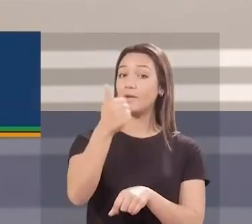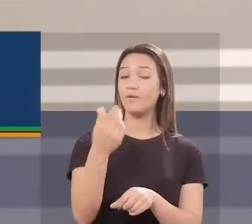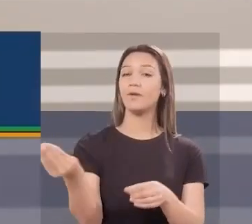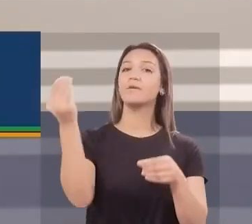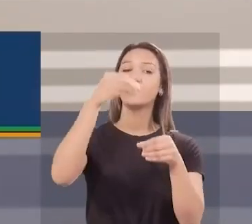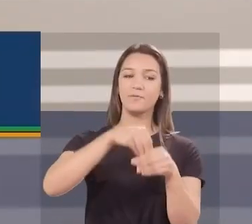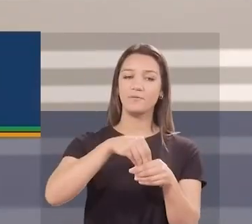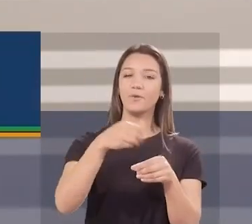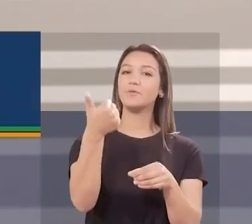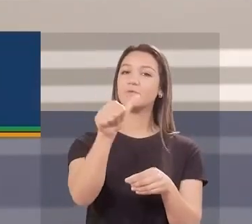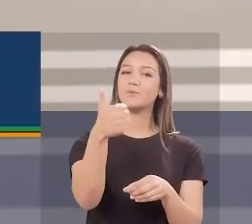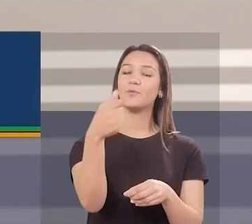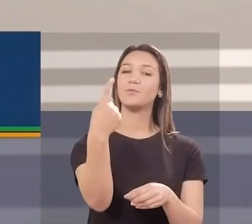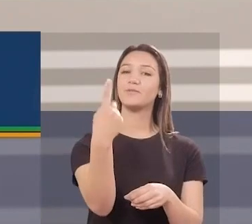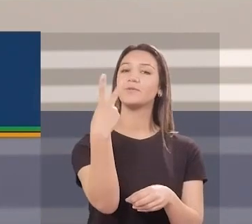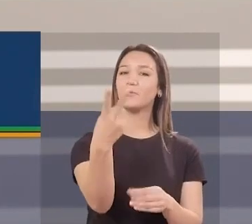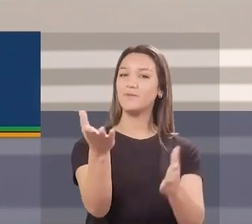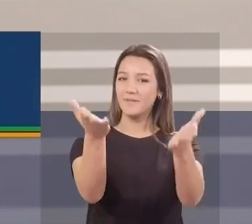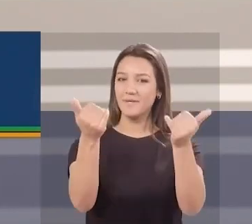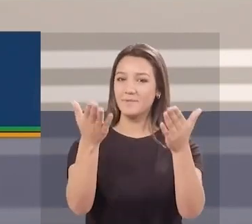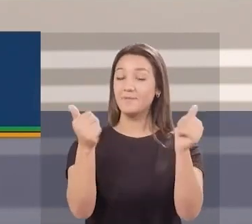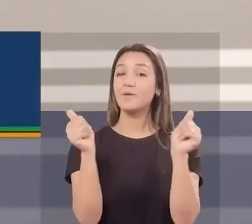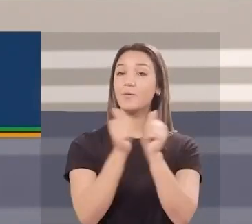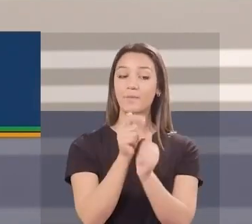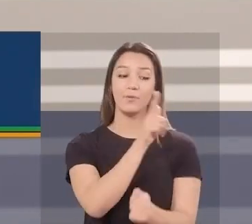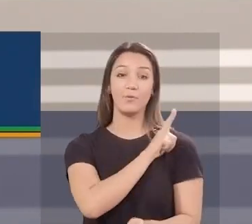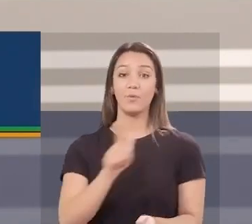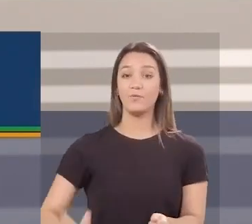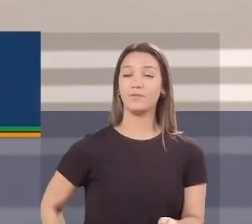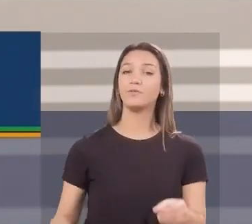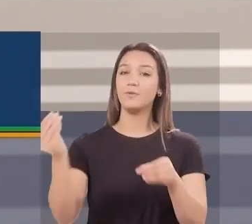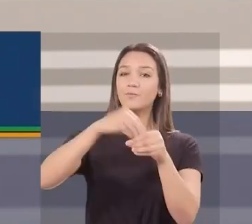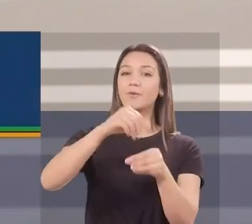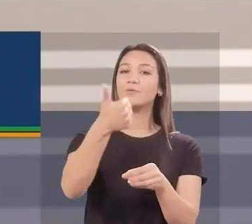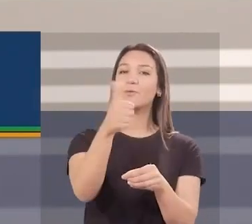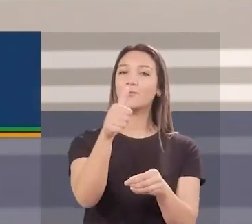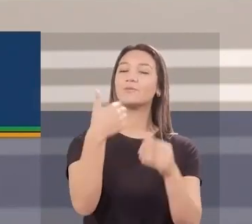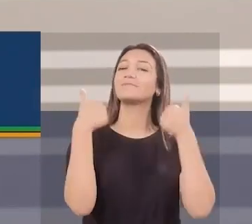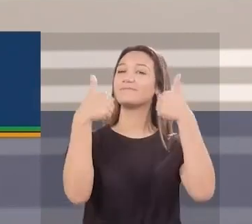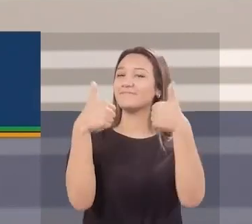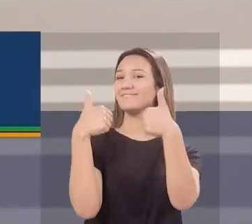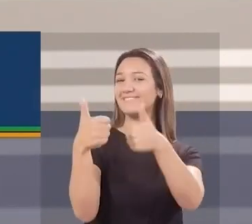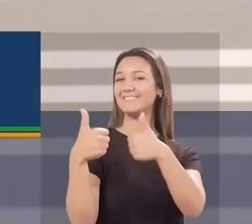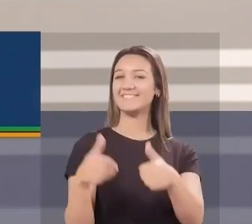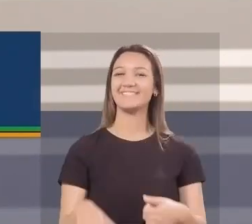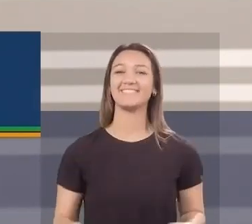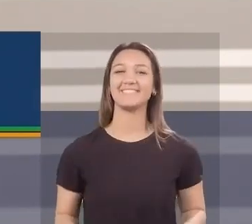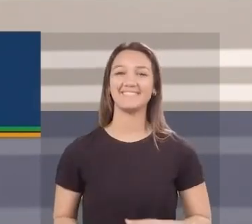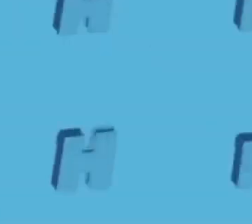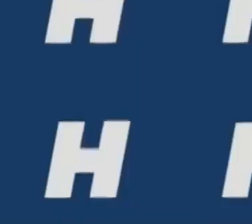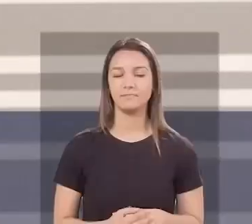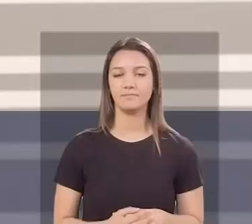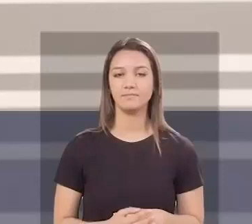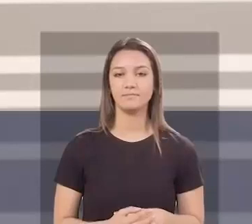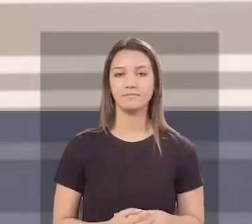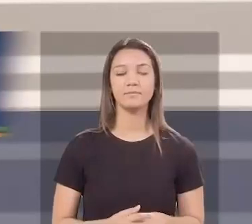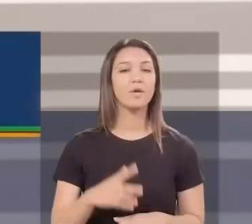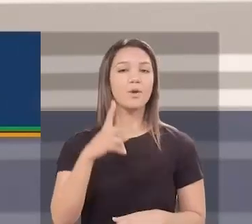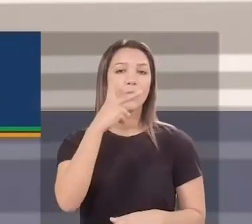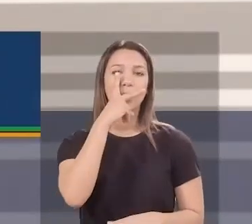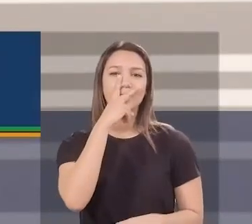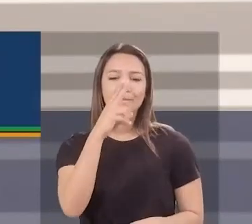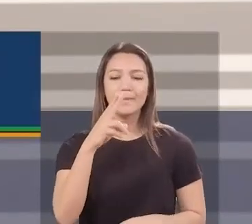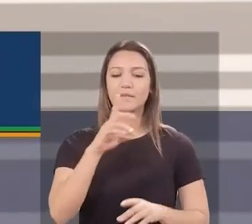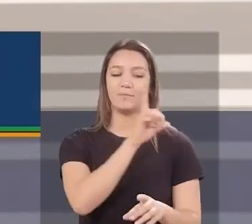melhorar, vote Zaluar Soares, 1112. Para governador, vote 11. Valeu, tchê! Com os